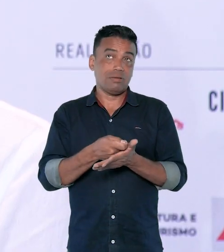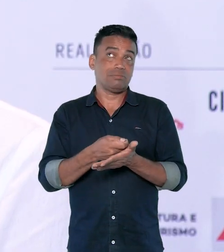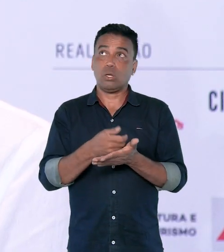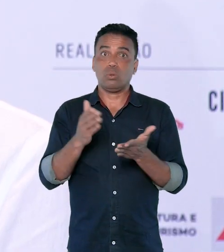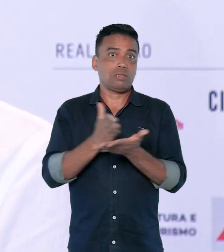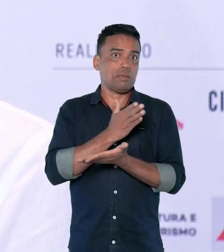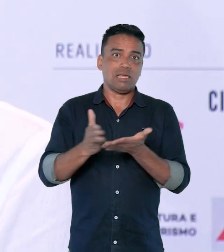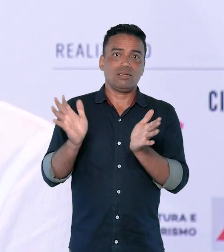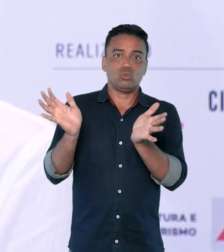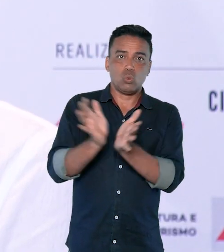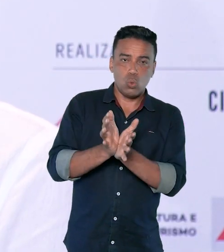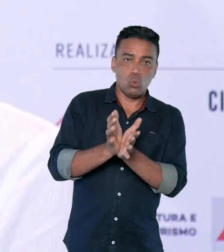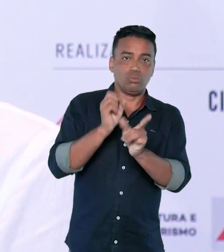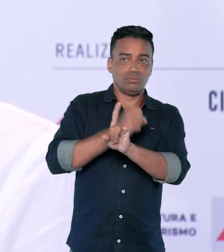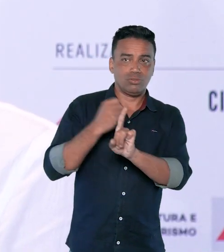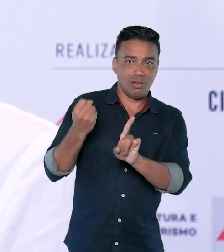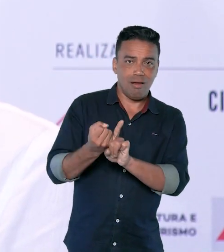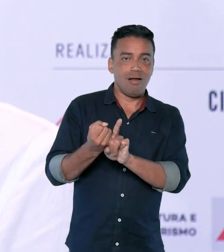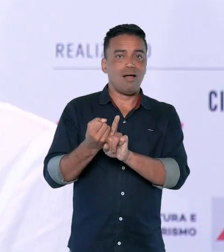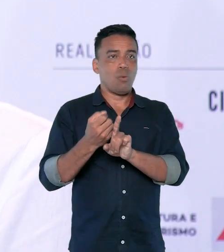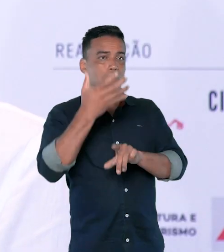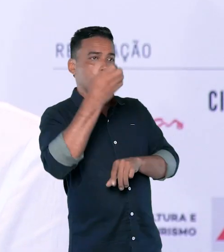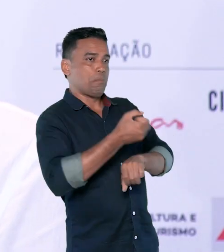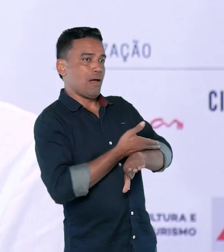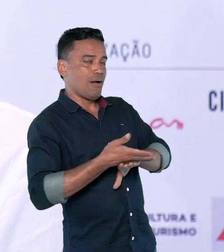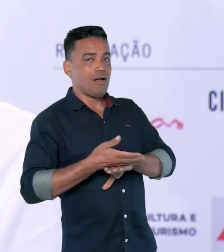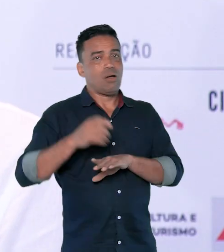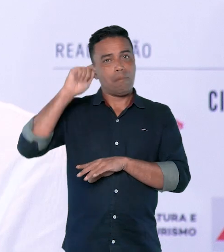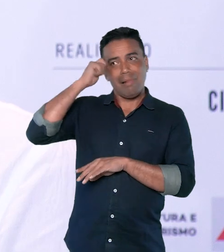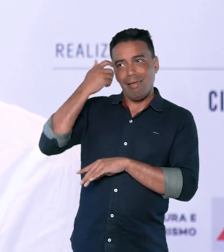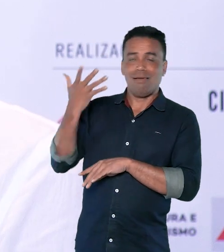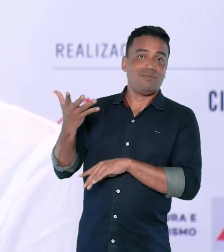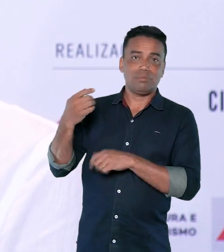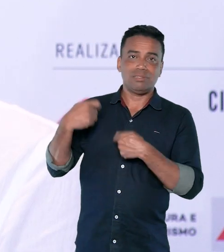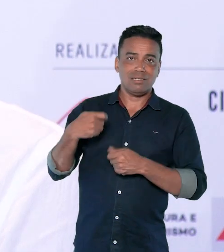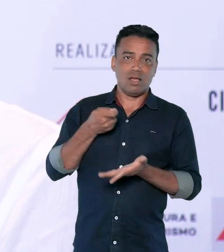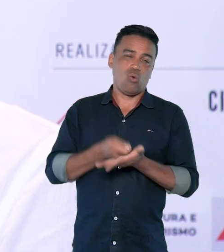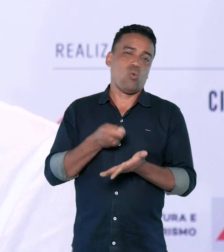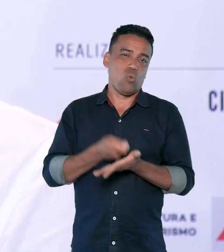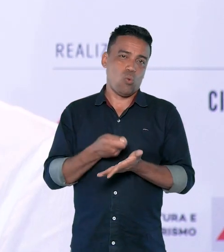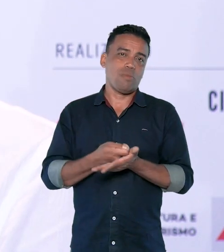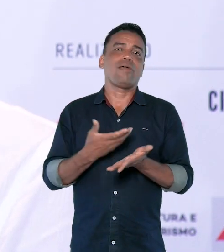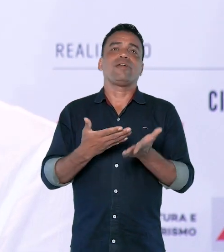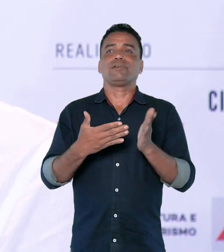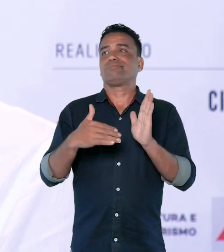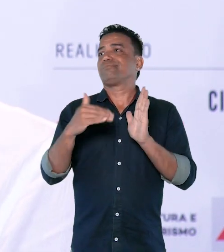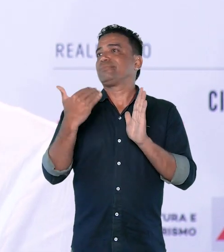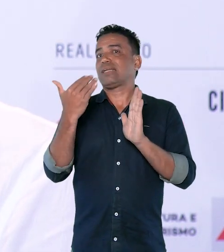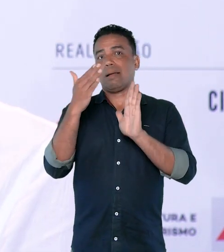sua classe e cor, mas você precisa cumprir determinados créditos, você precisa fazer determinadas disciplinas